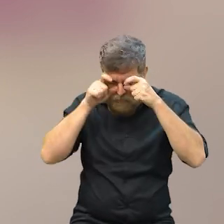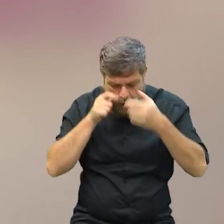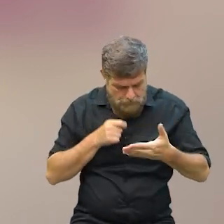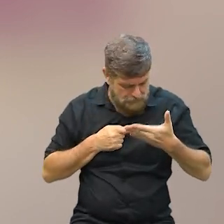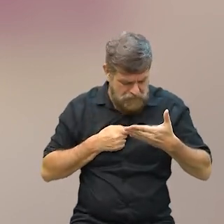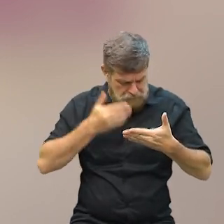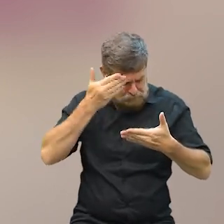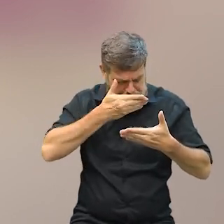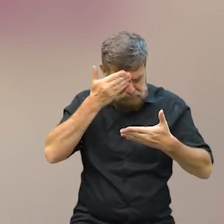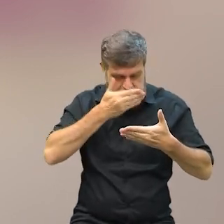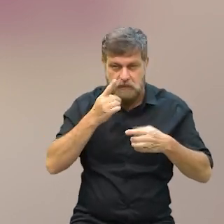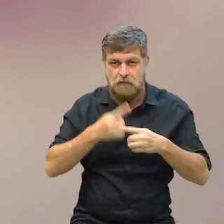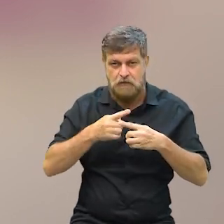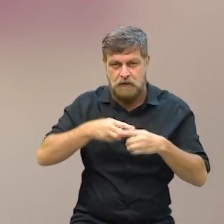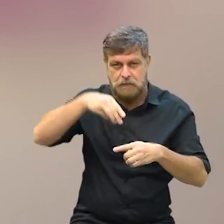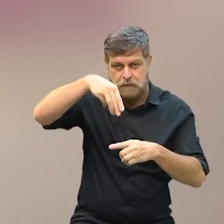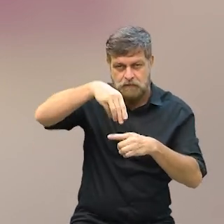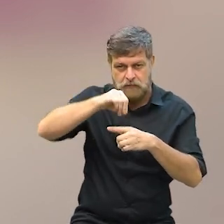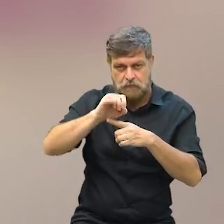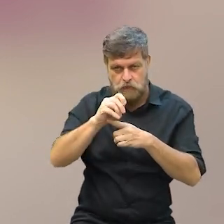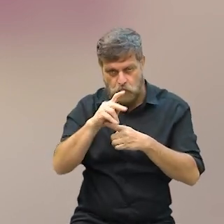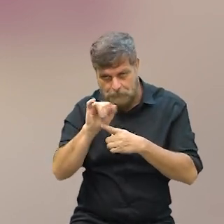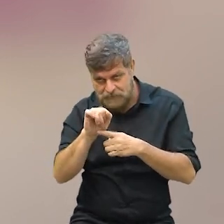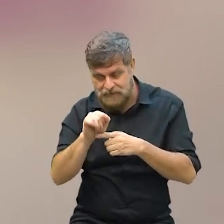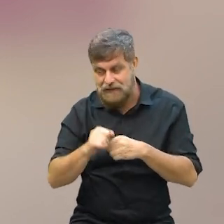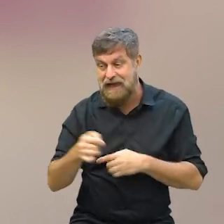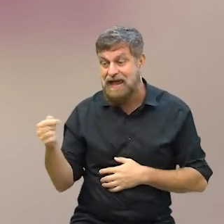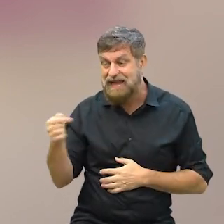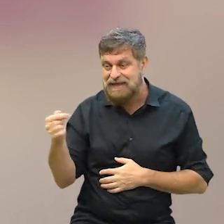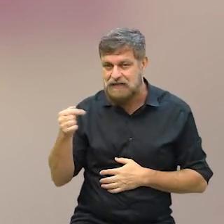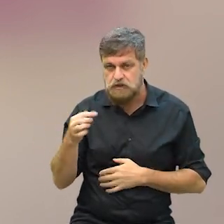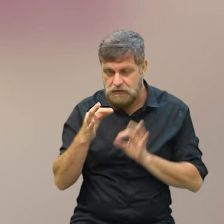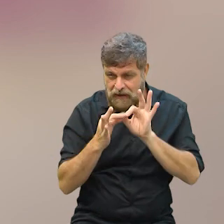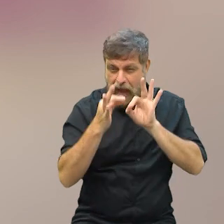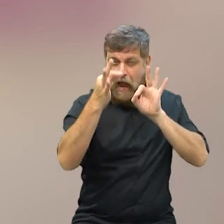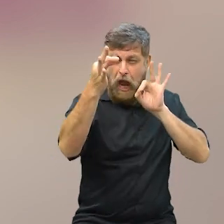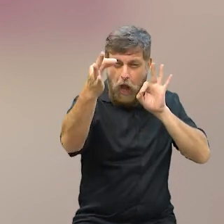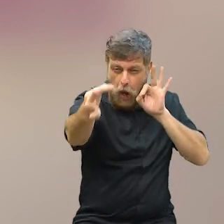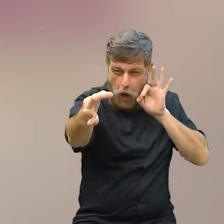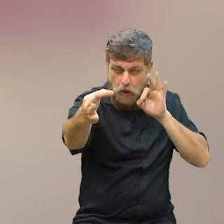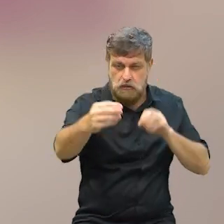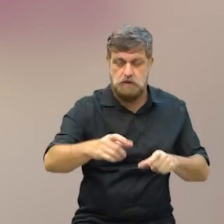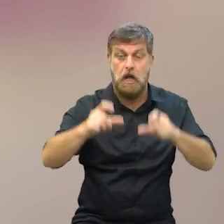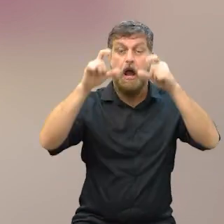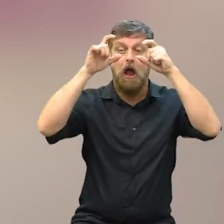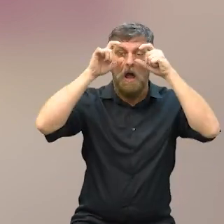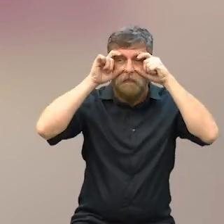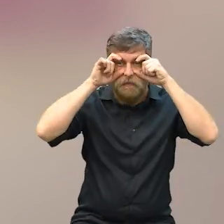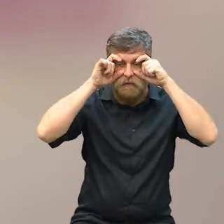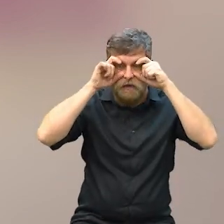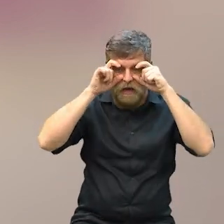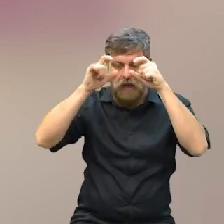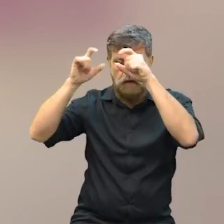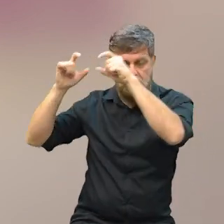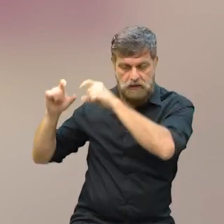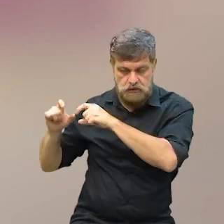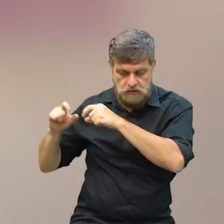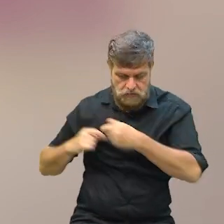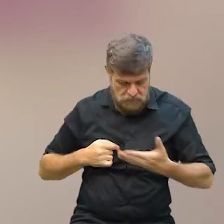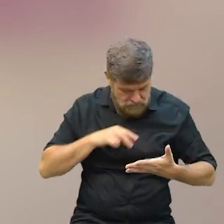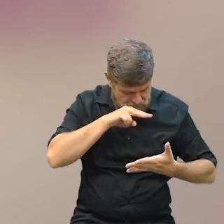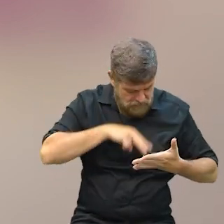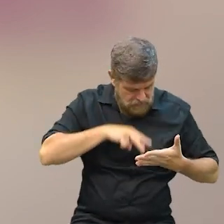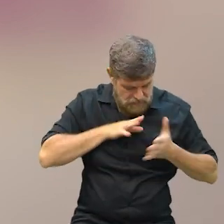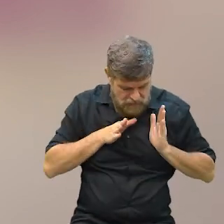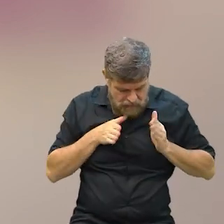eu não enxergo. Sim, porque a miopia é negativa, a presbiopia é positiva, e uma neutraliza a outra, e a pessoa tirando o óculos, às vezes, ele